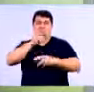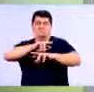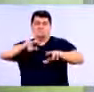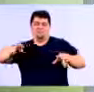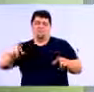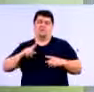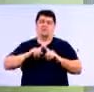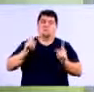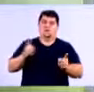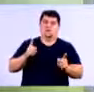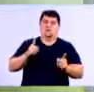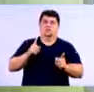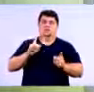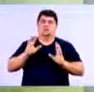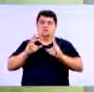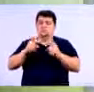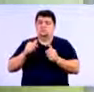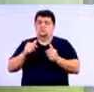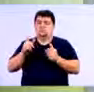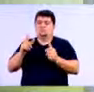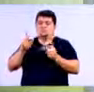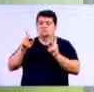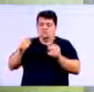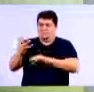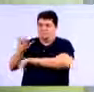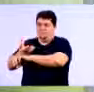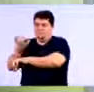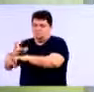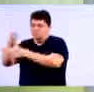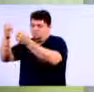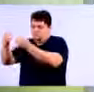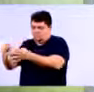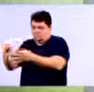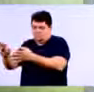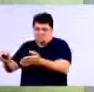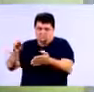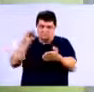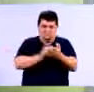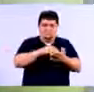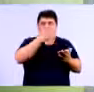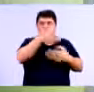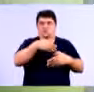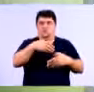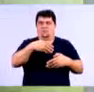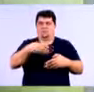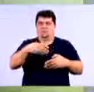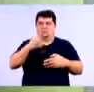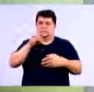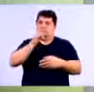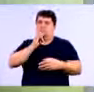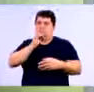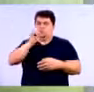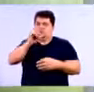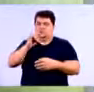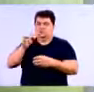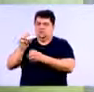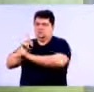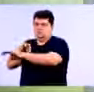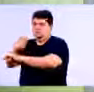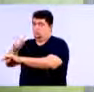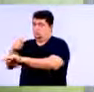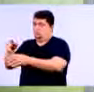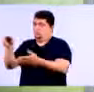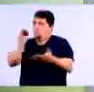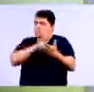mas assim, é tudo reflexo do que a gente comentou em sala. Então, a gente não vai cobrar nada, a não ser o que a gente explicou. E outra coisa, pessoal, quem